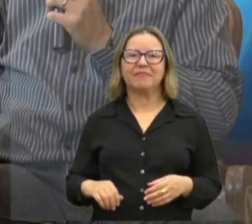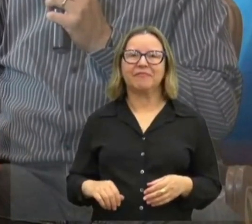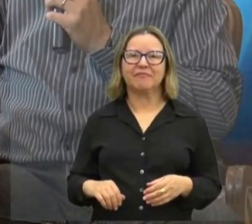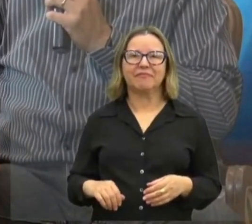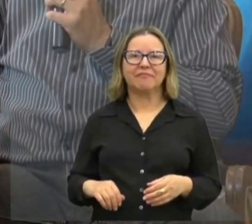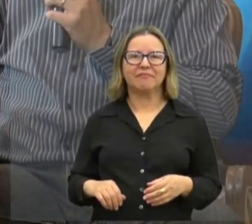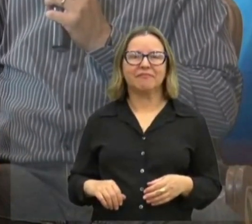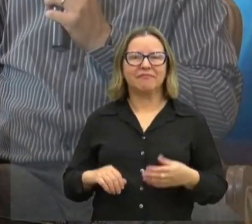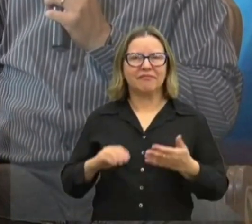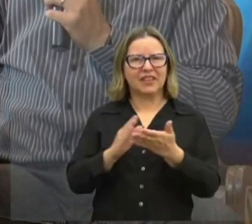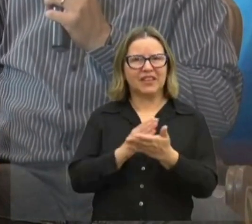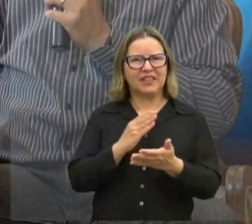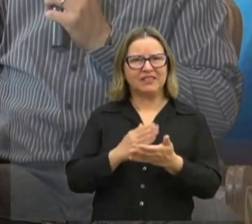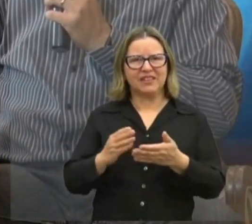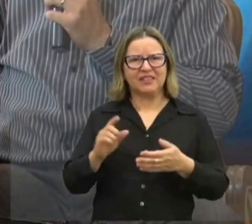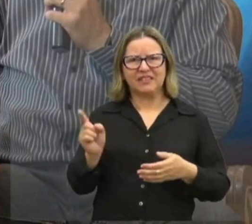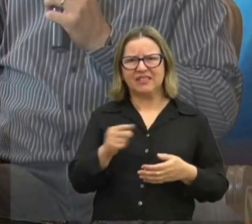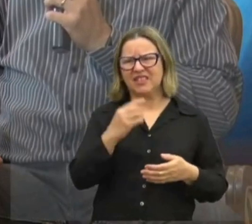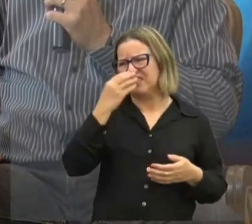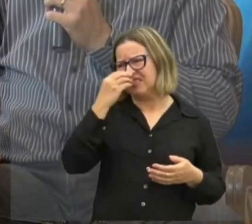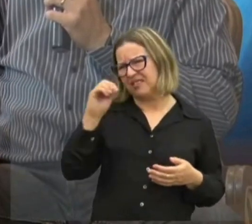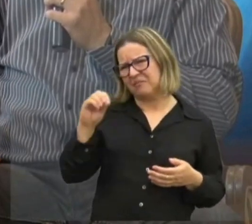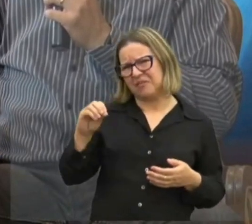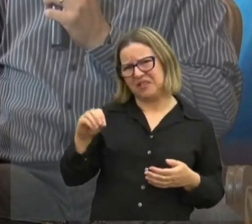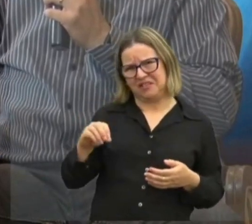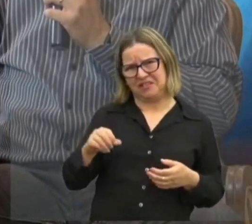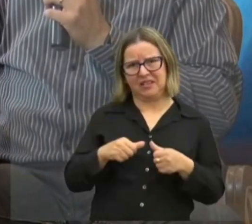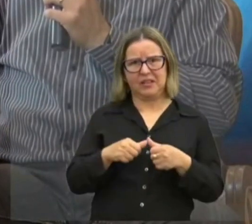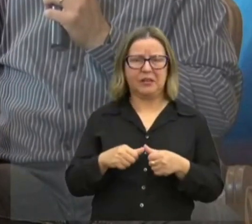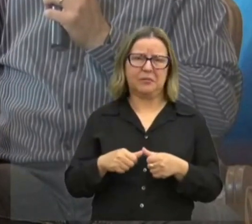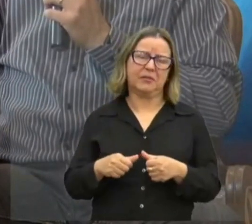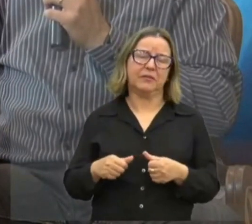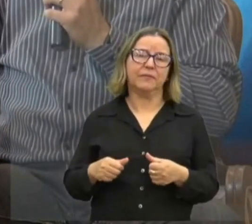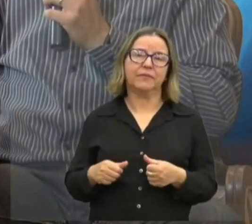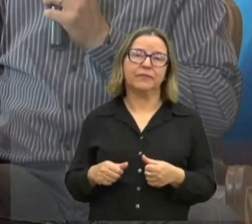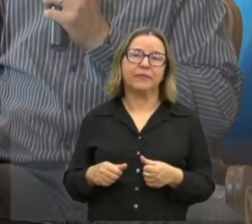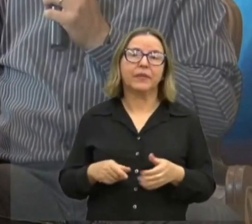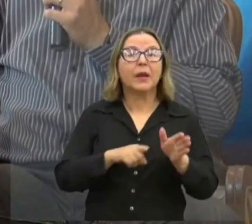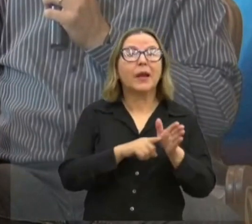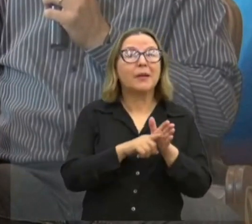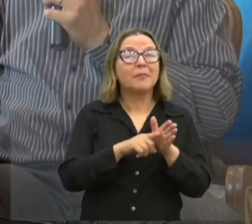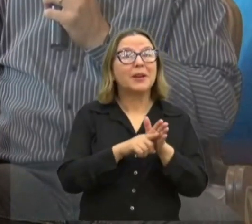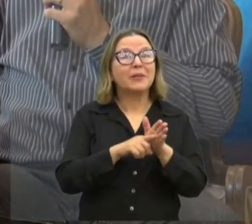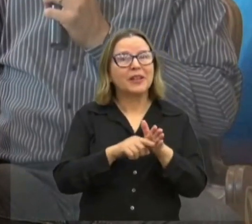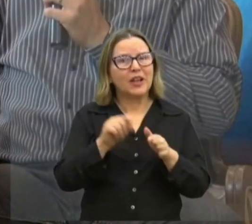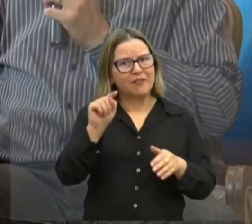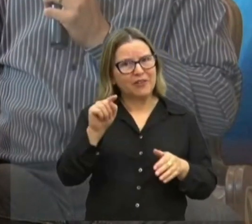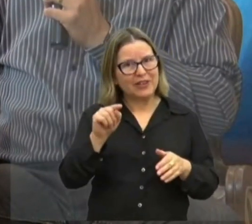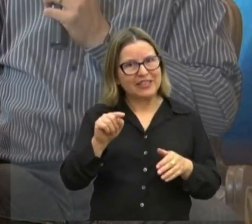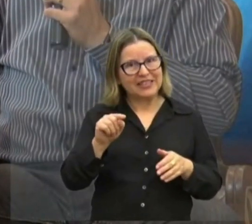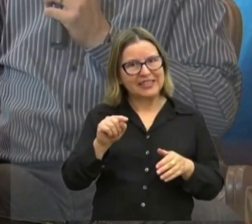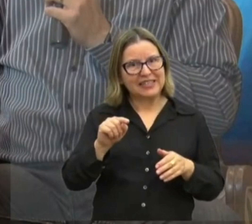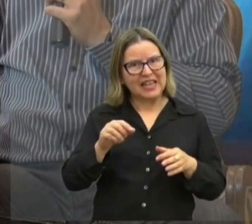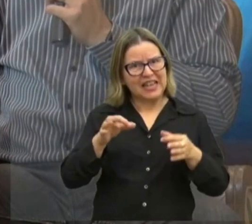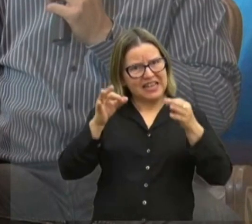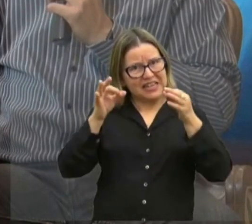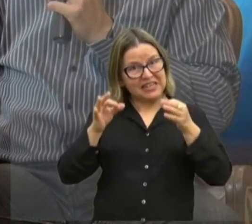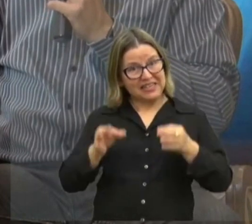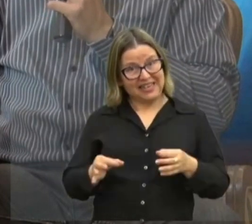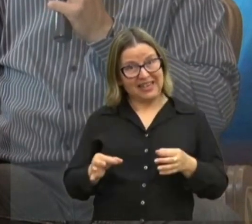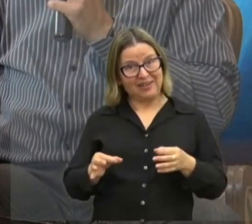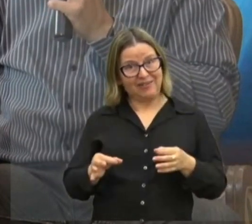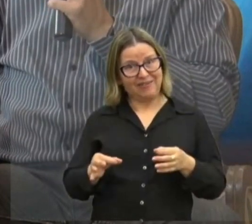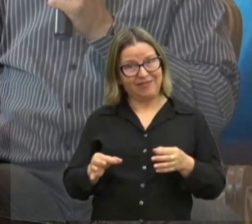nos desfazemos disso, né? Ou desprezamos isso. Então a pergunta que eu faço aqui: você está certo e seguro da sua